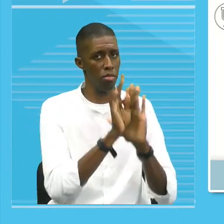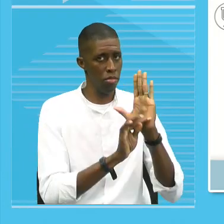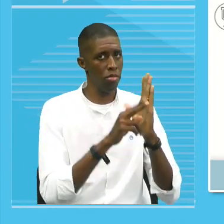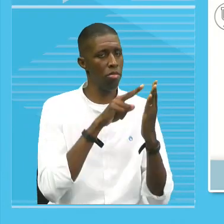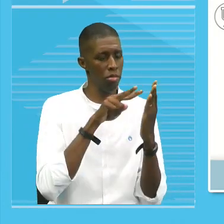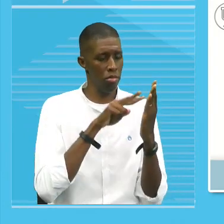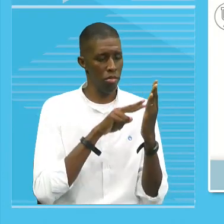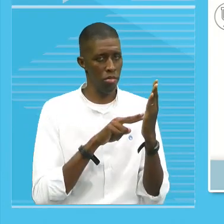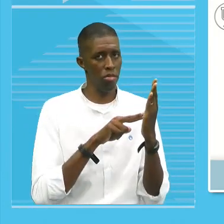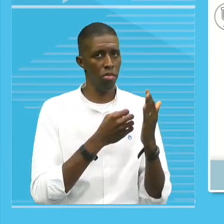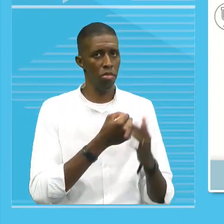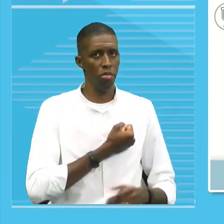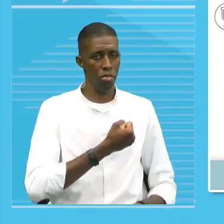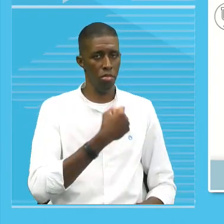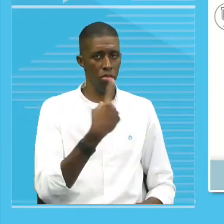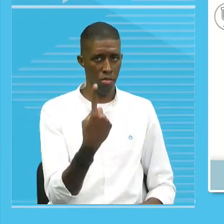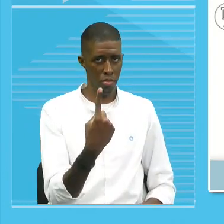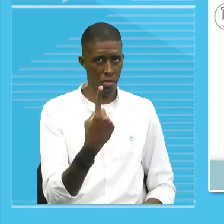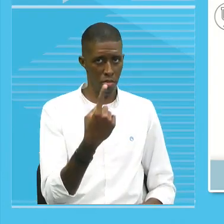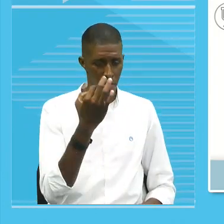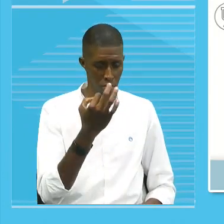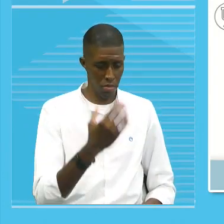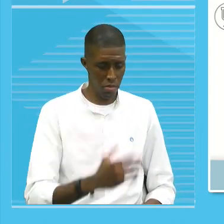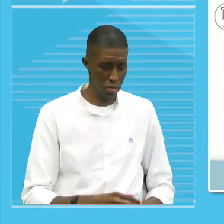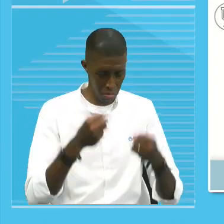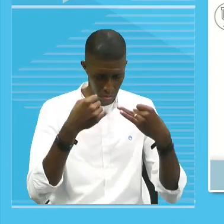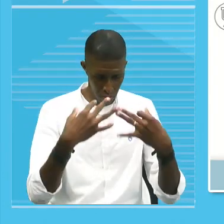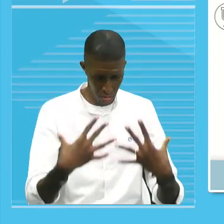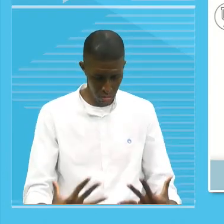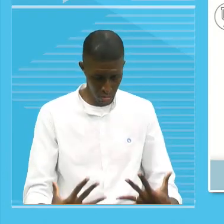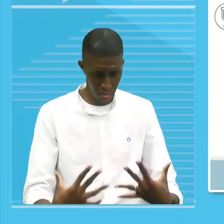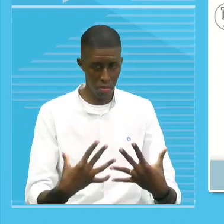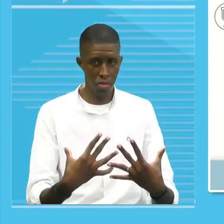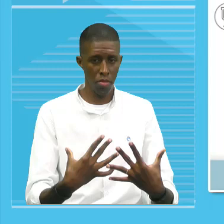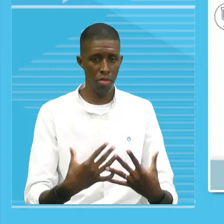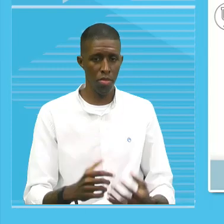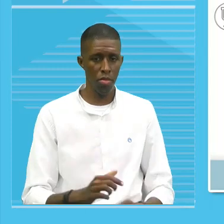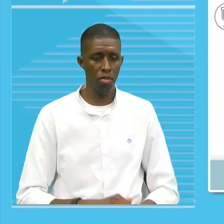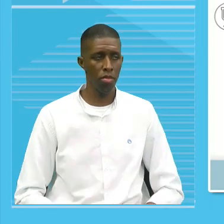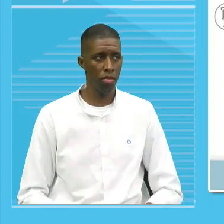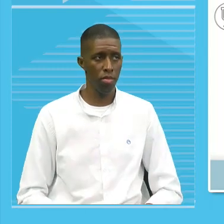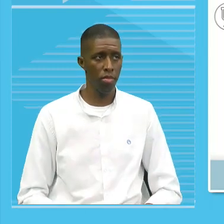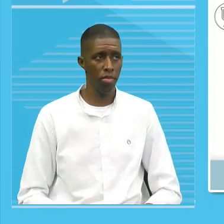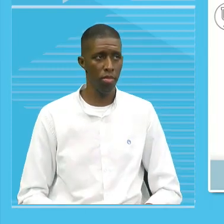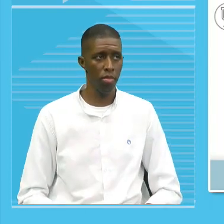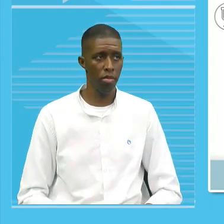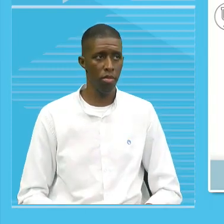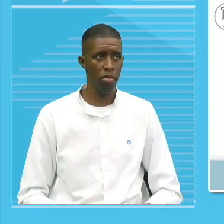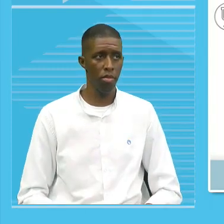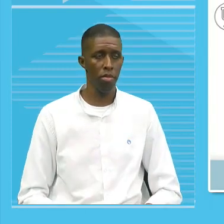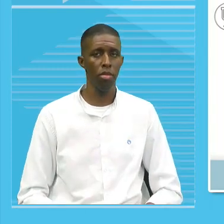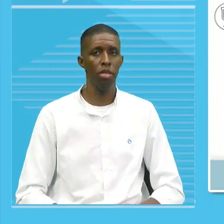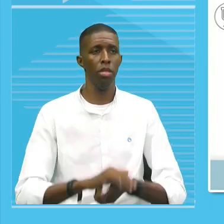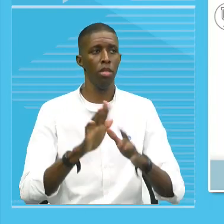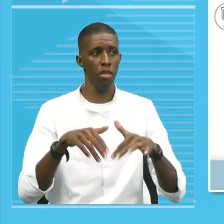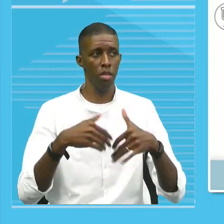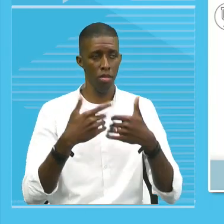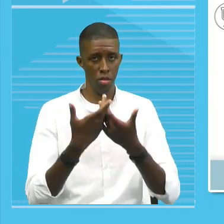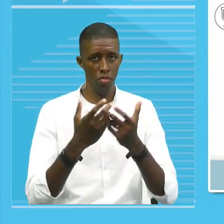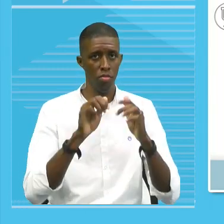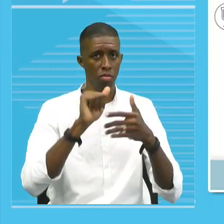questão 1 sobre esse texto indique a opção mais adequada com o título do texto acima